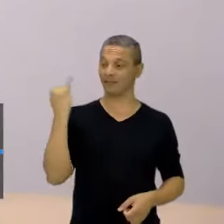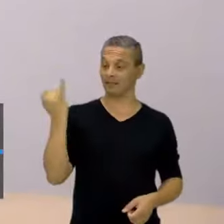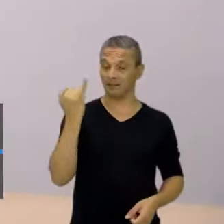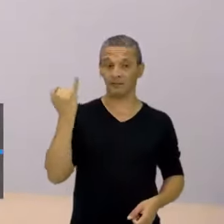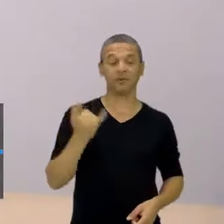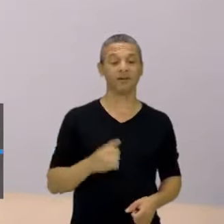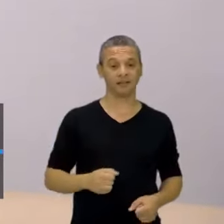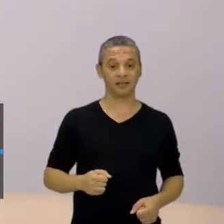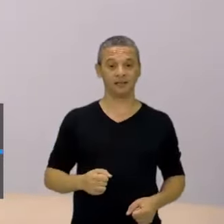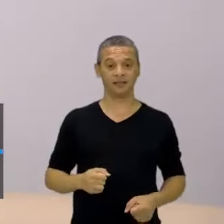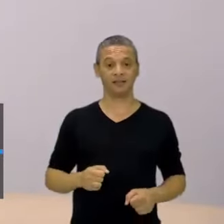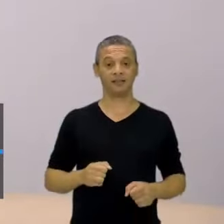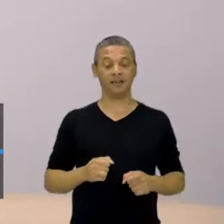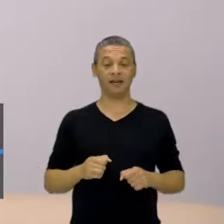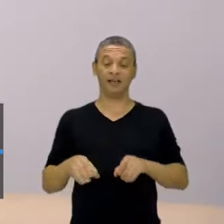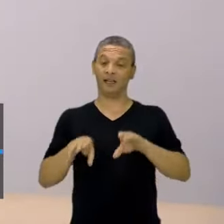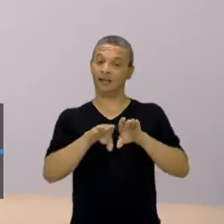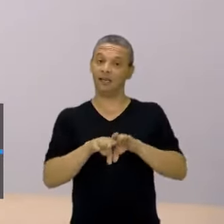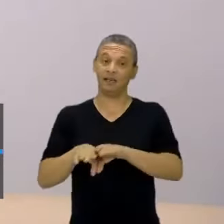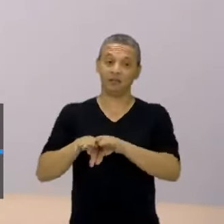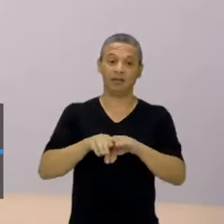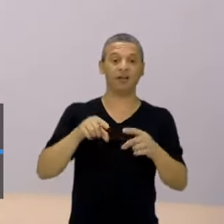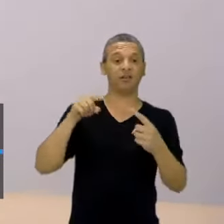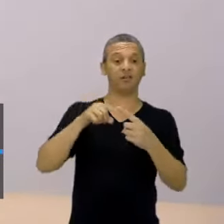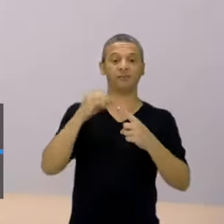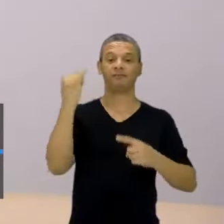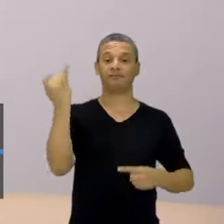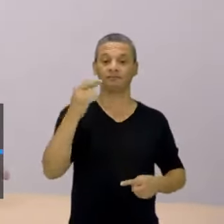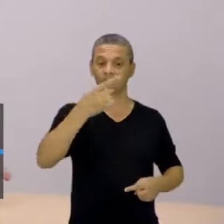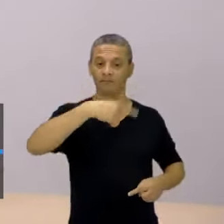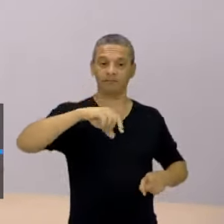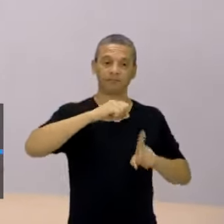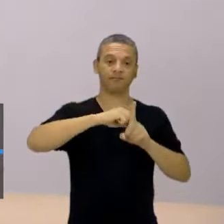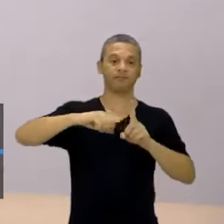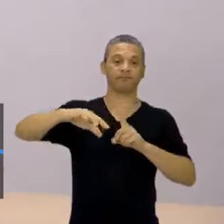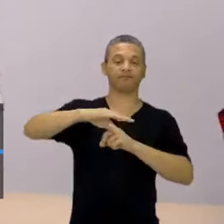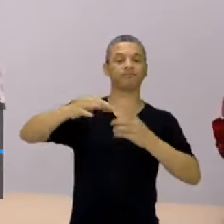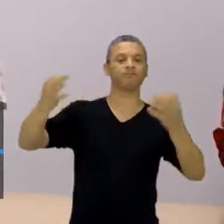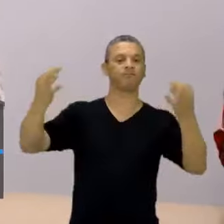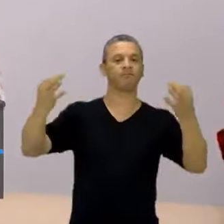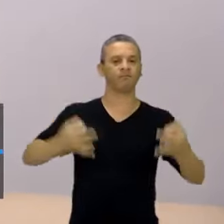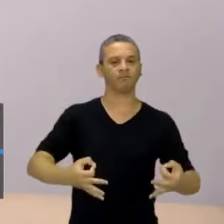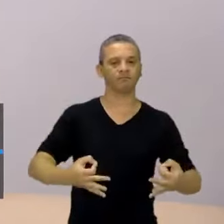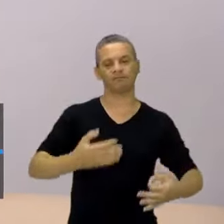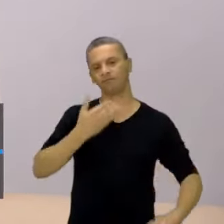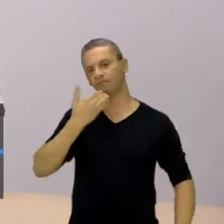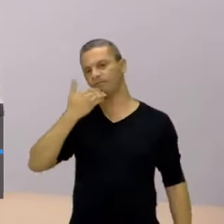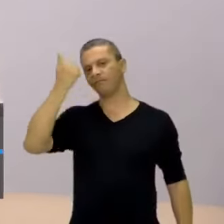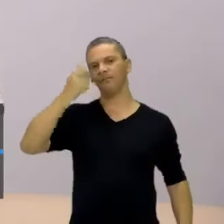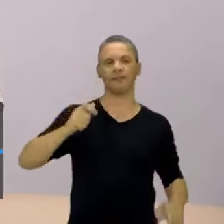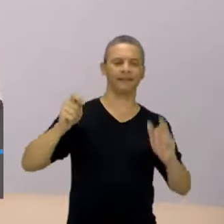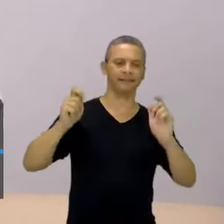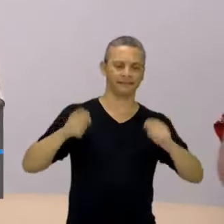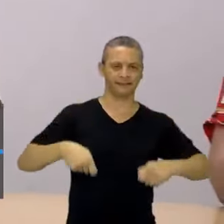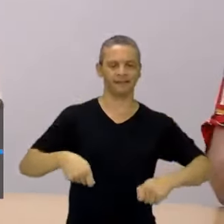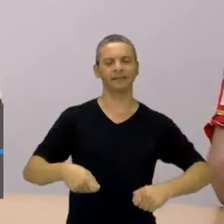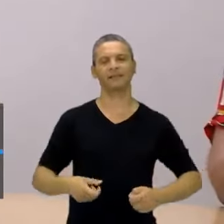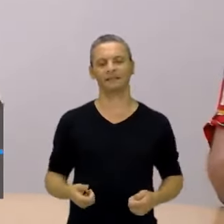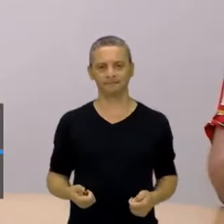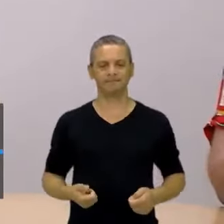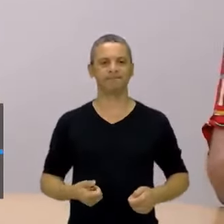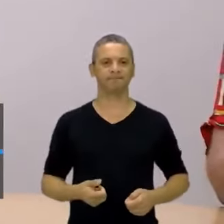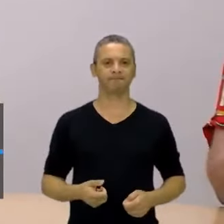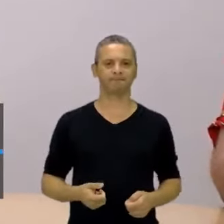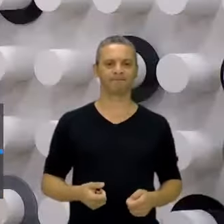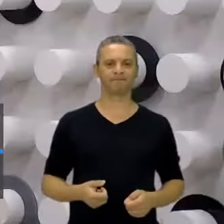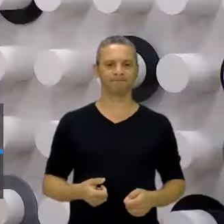que a questão da igualdade é um dos fundamentos para a gente conseguir uma sociedade mais justa e melhor e mais positiva e etc. e